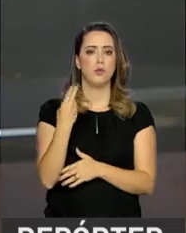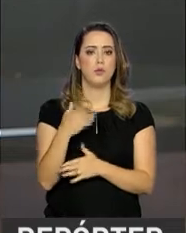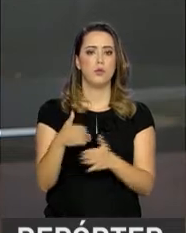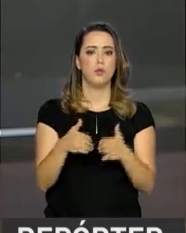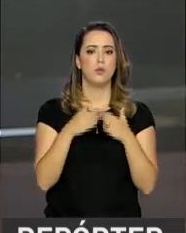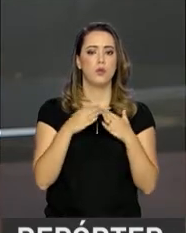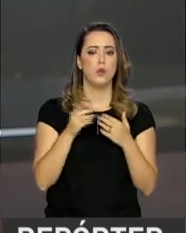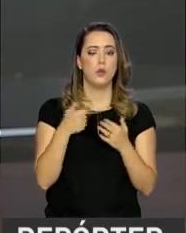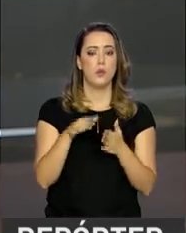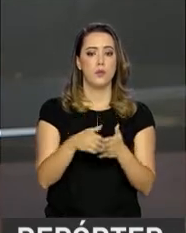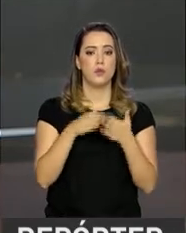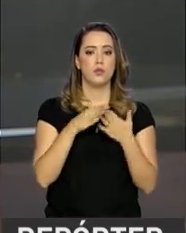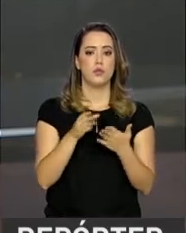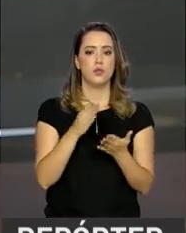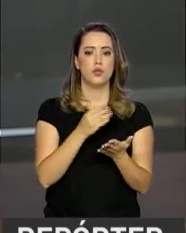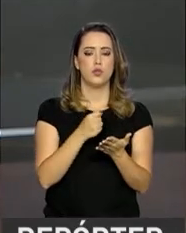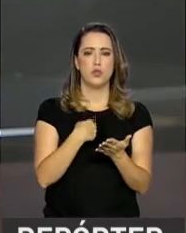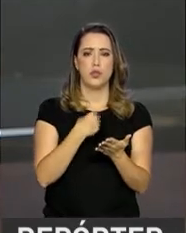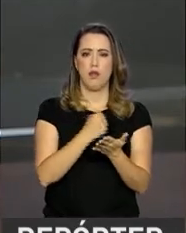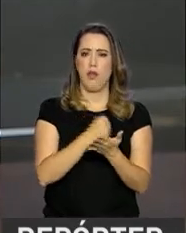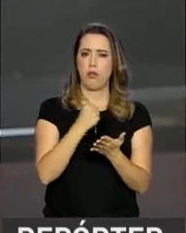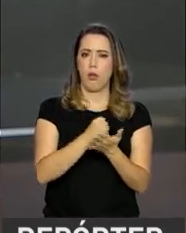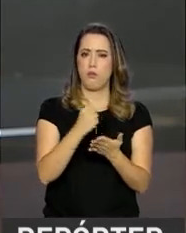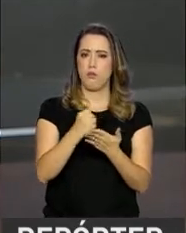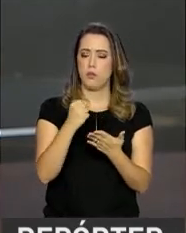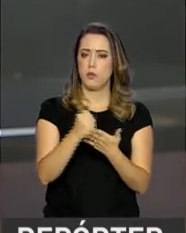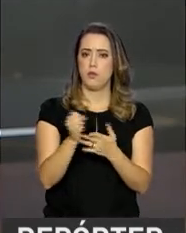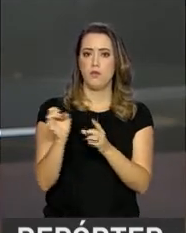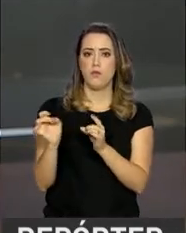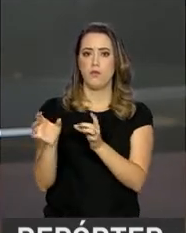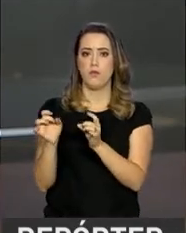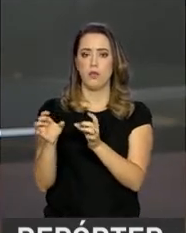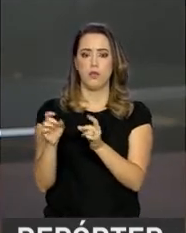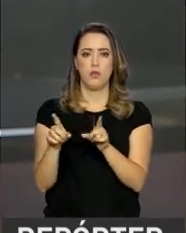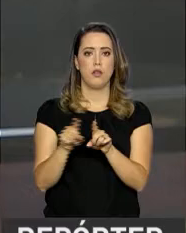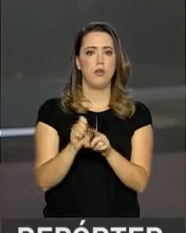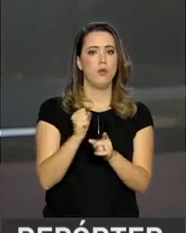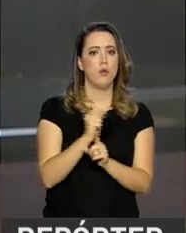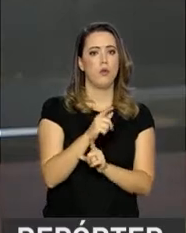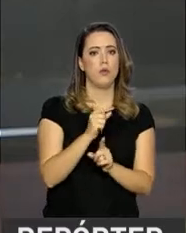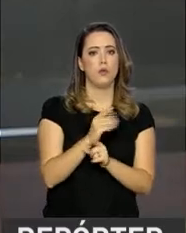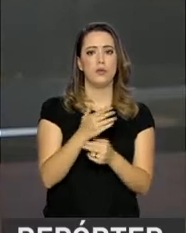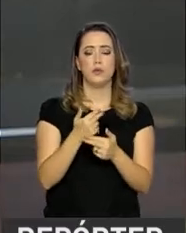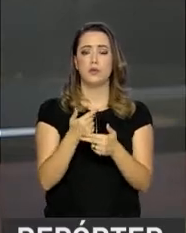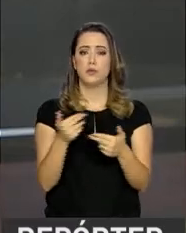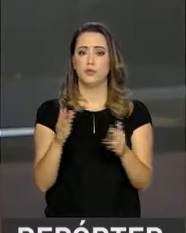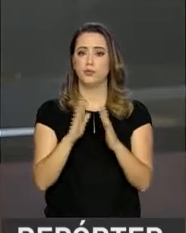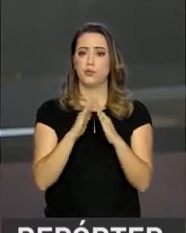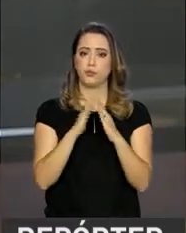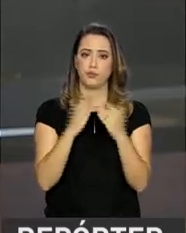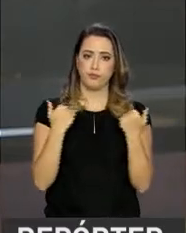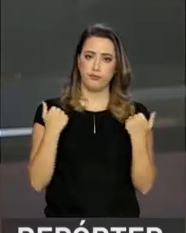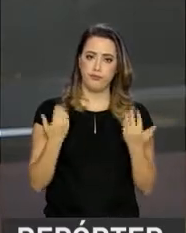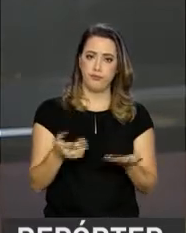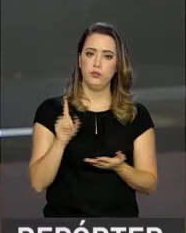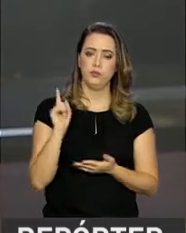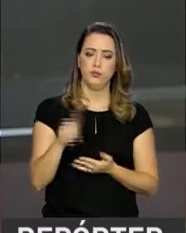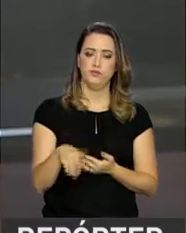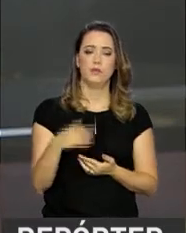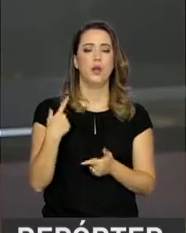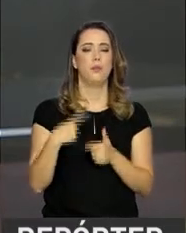em cartórios certidões negativas para vender ou alugar imóveis, ou seja, é